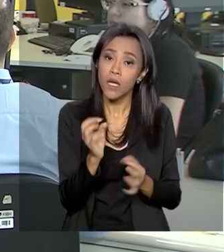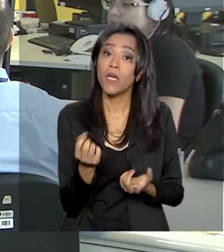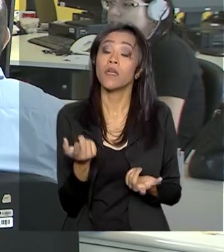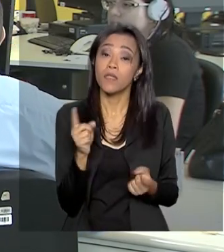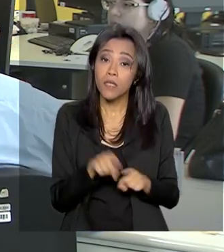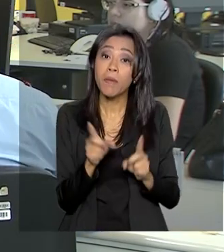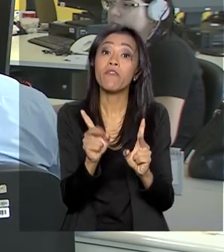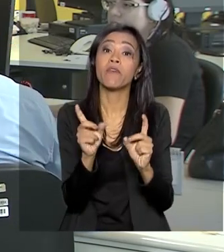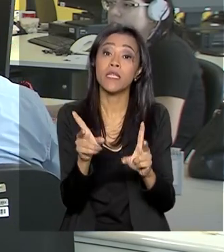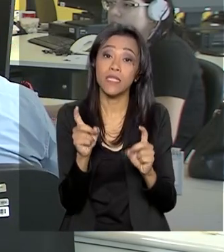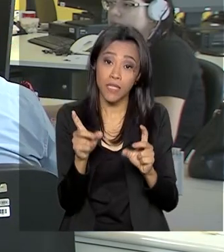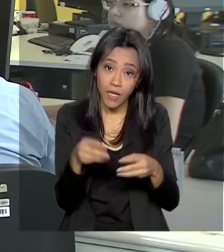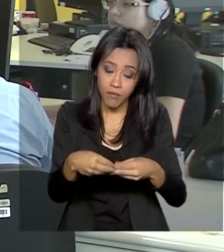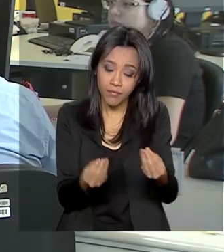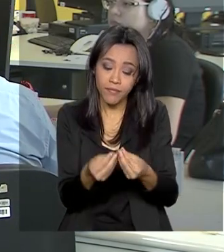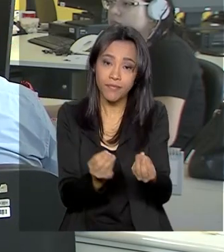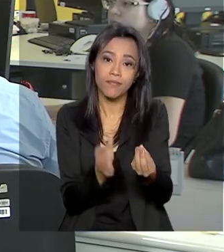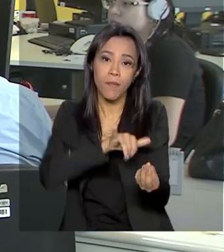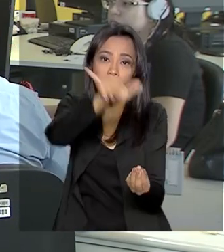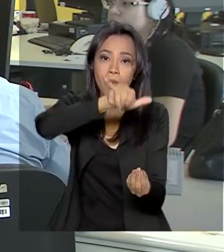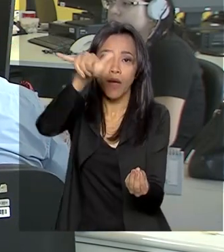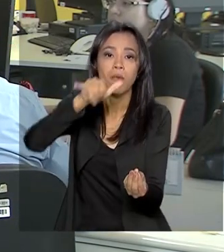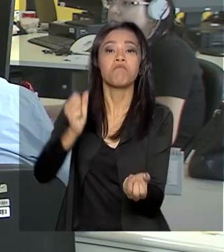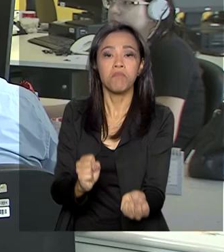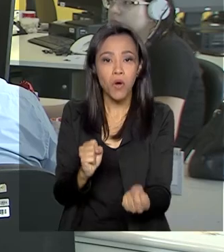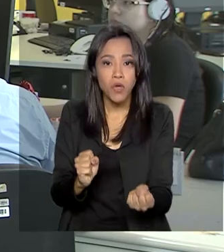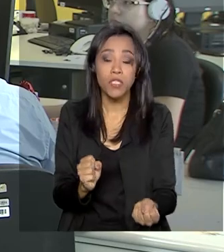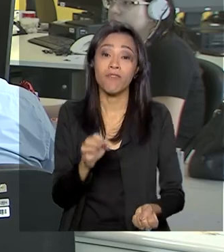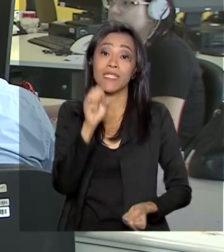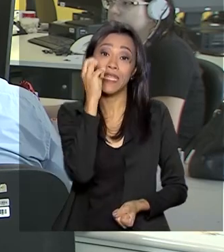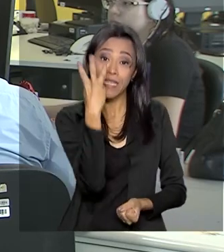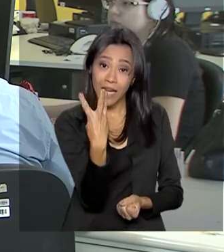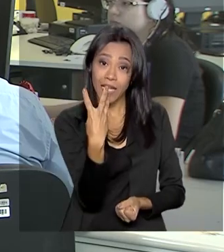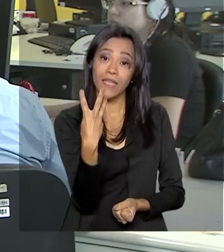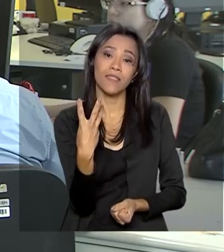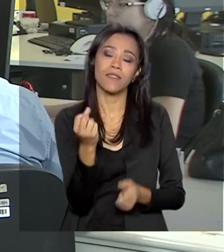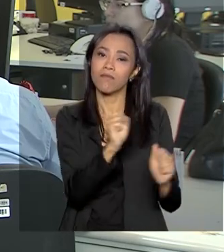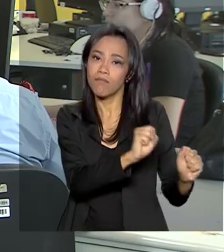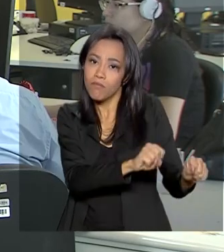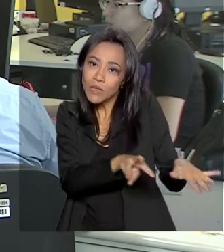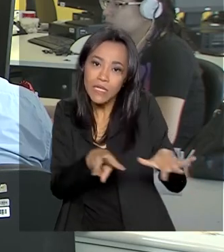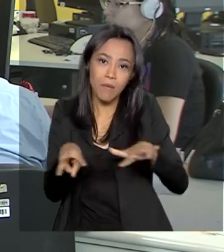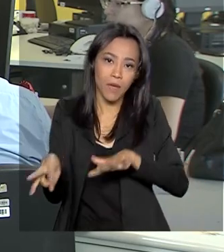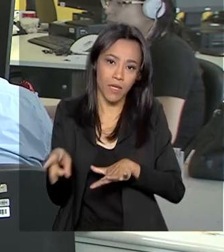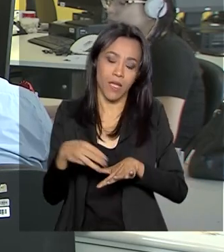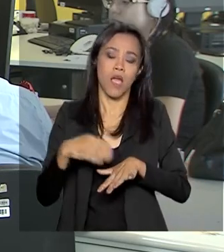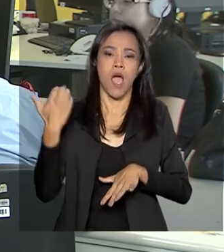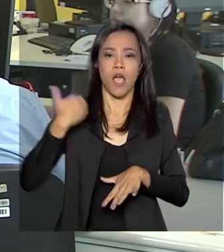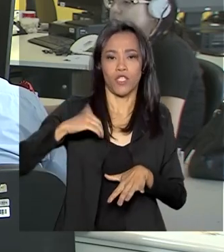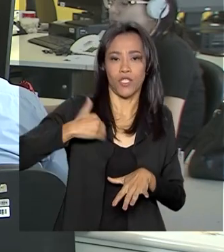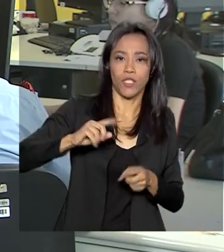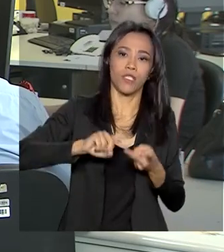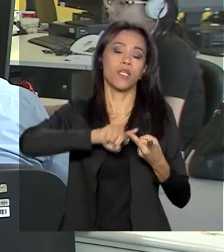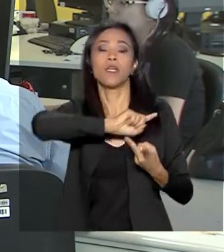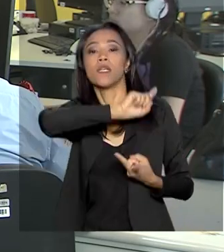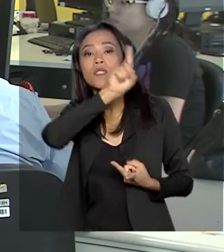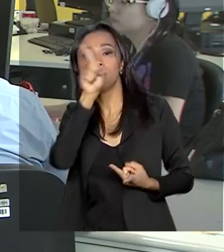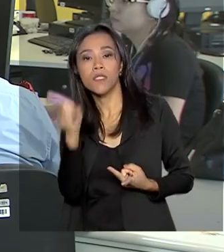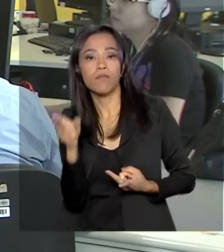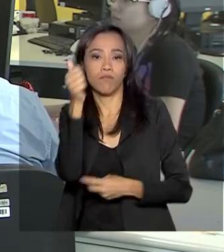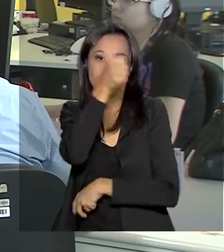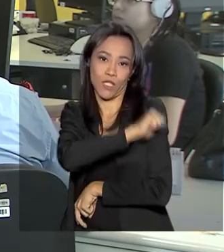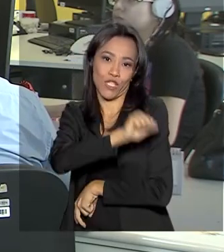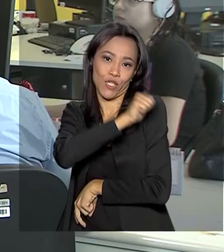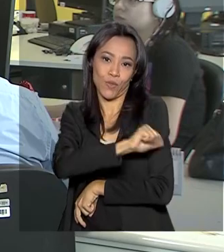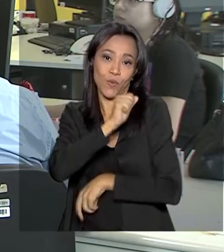e informou que vai operar inicialmente com três voos por semana entre Buenos Aires, na Argentina, e o Rio de Janeiro a partir